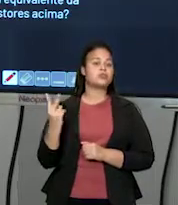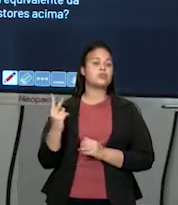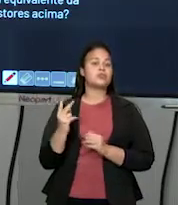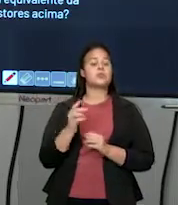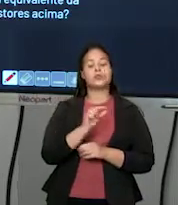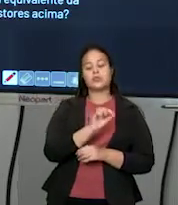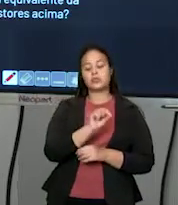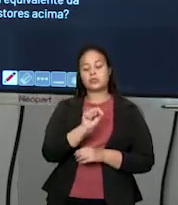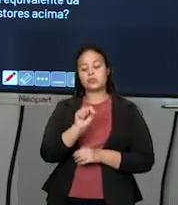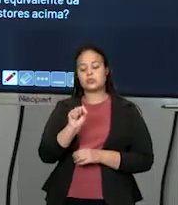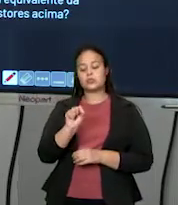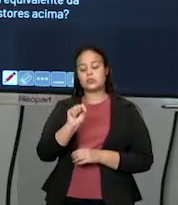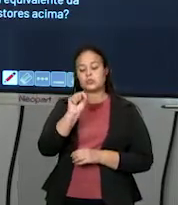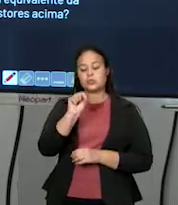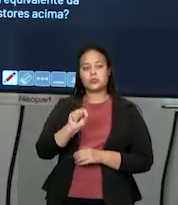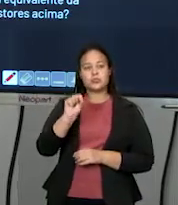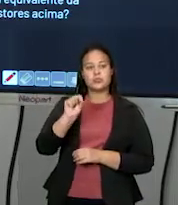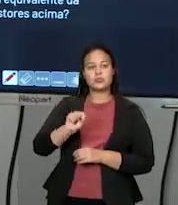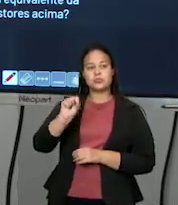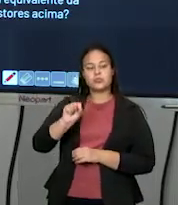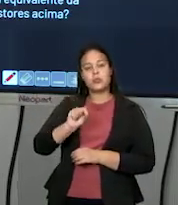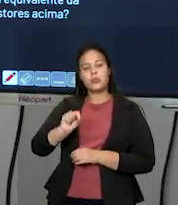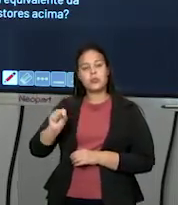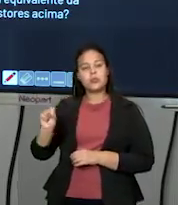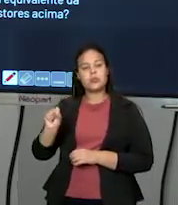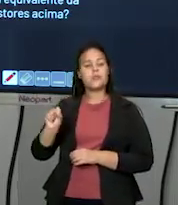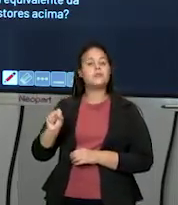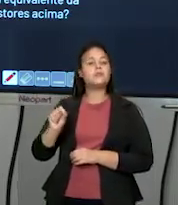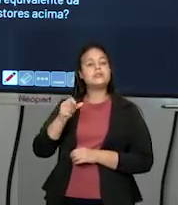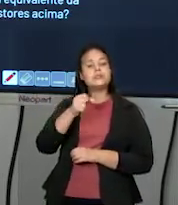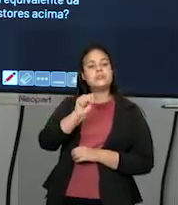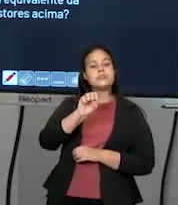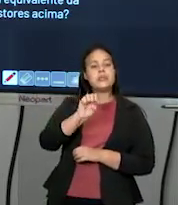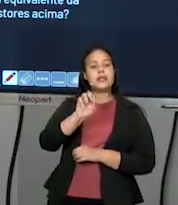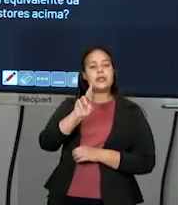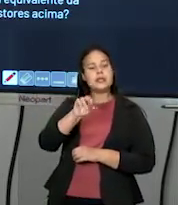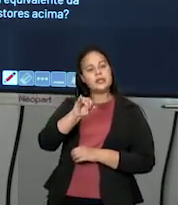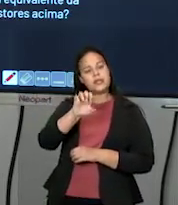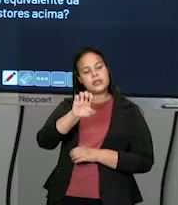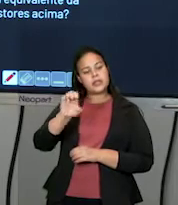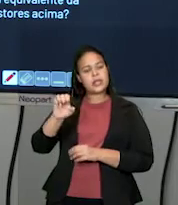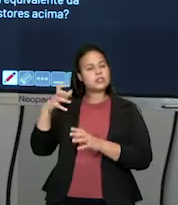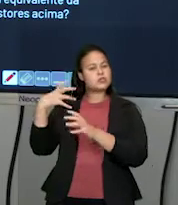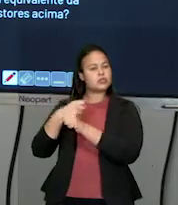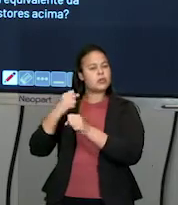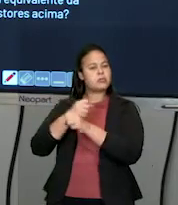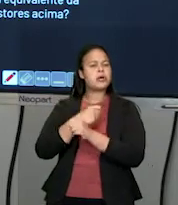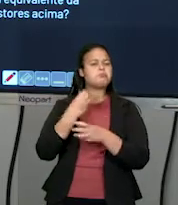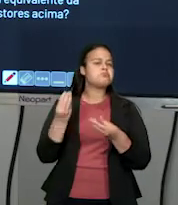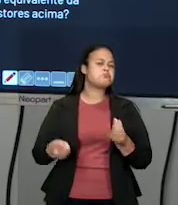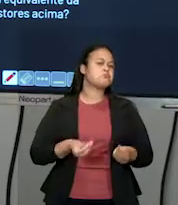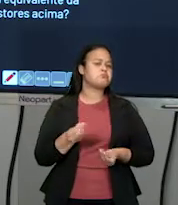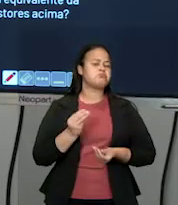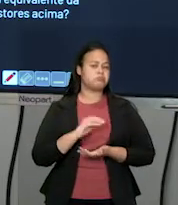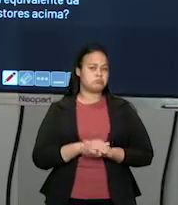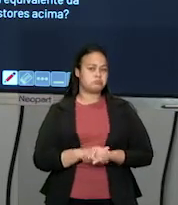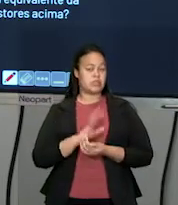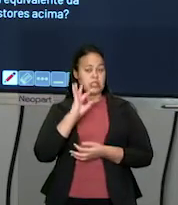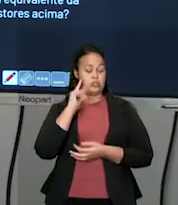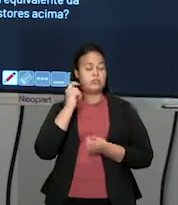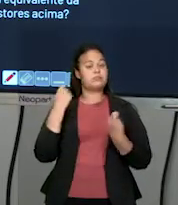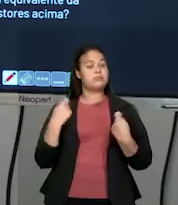série com esses ramos. Como a gente faz para calcular isso aqui? Bem, nós vamos